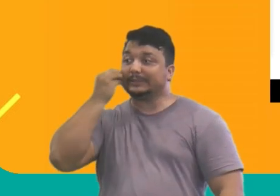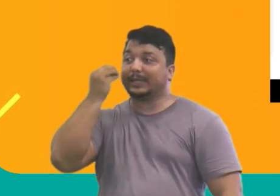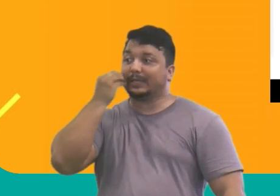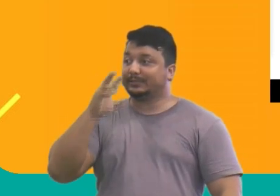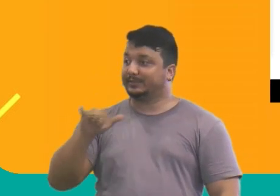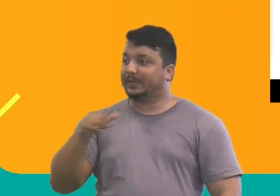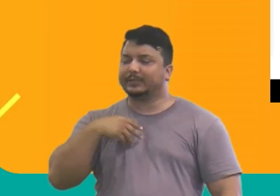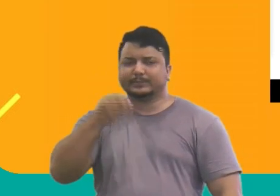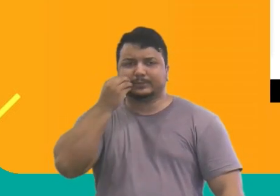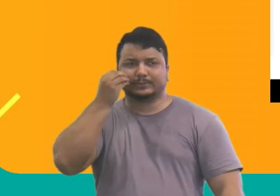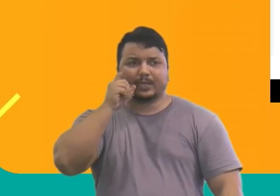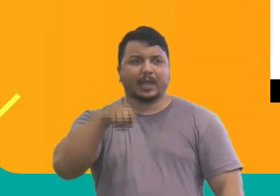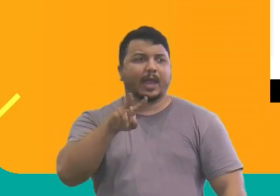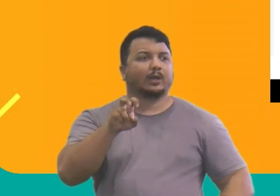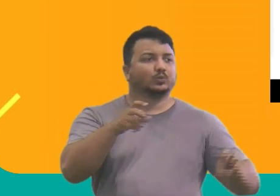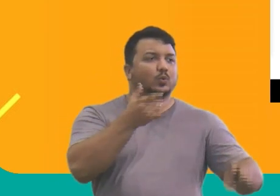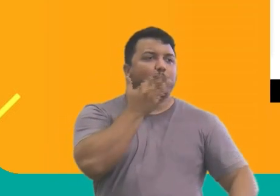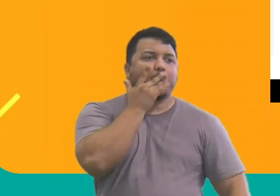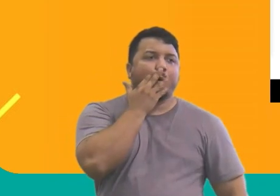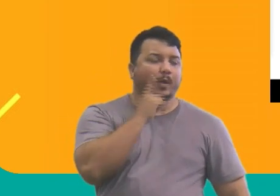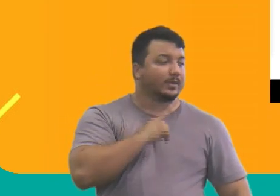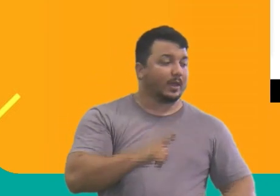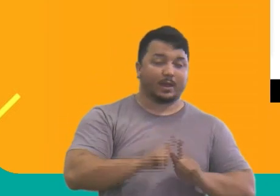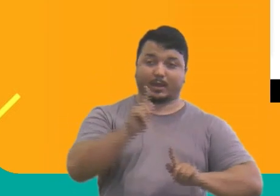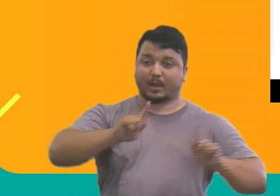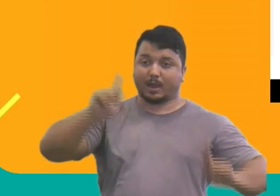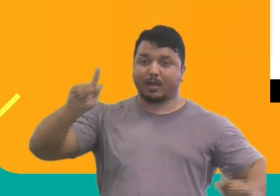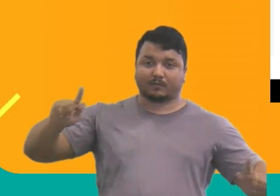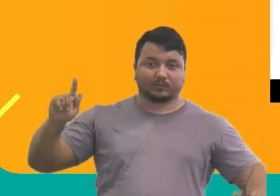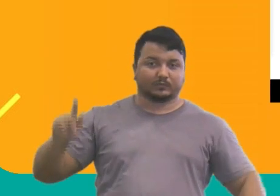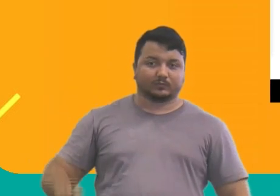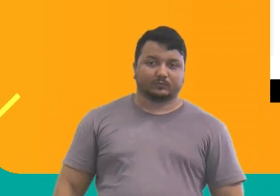É um teste de cor e tem um gráfico. Me deixa no gráfico.